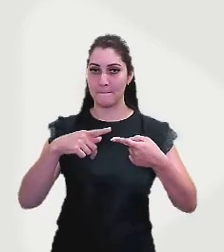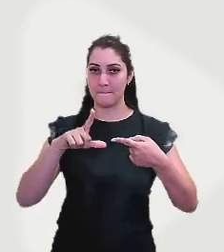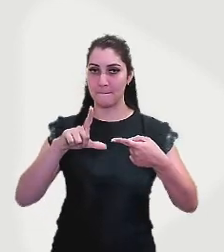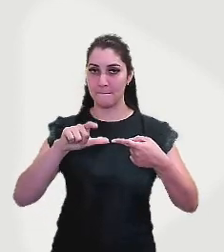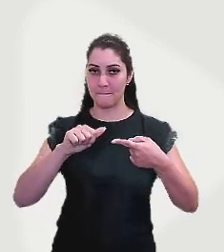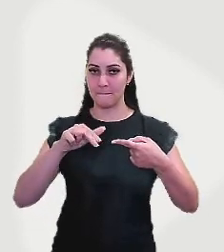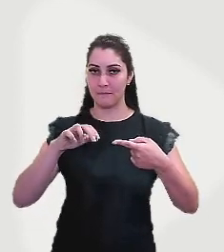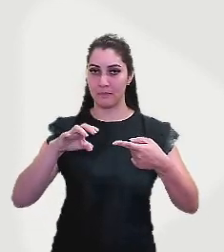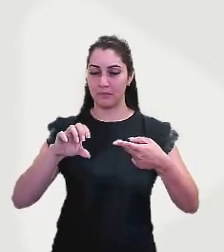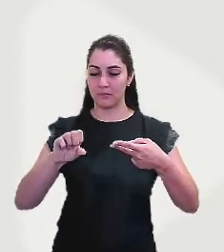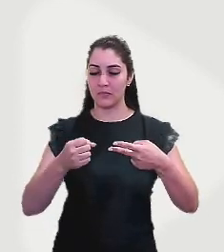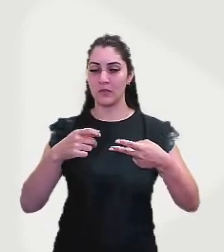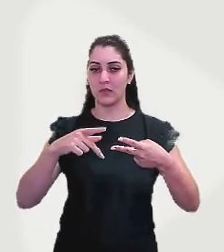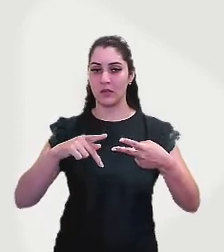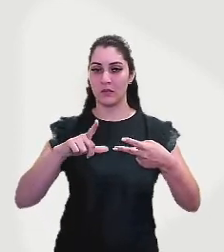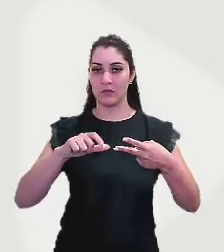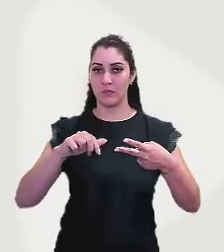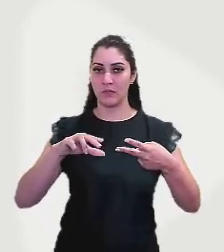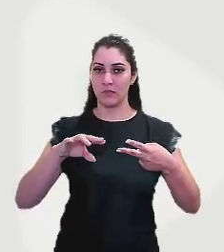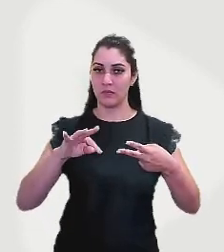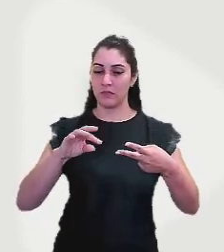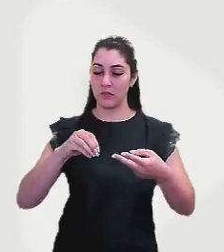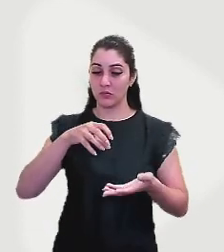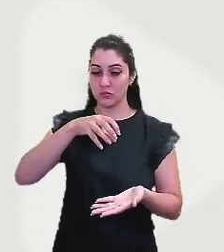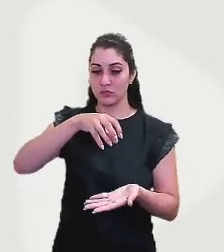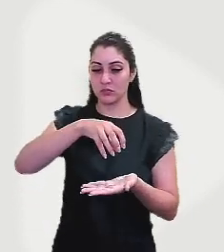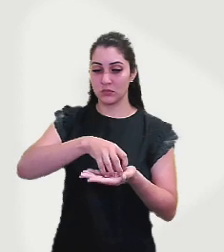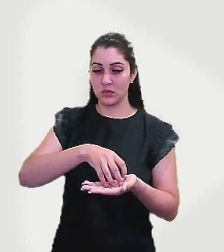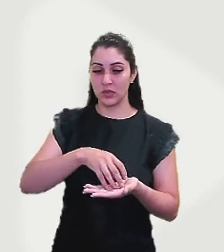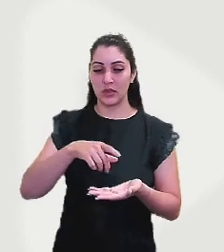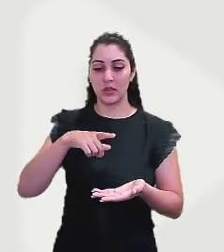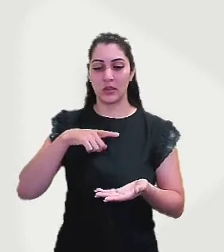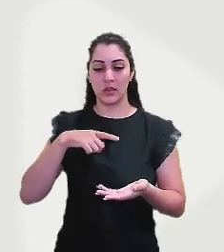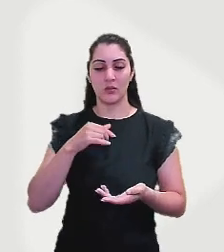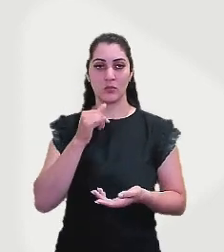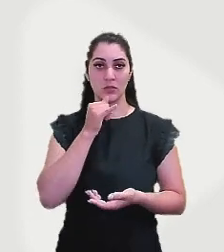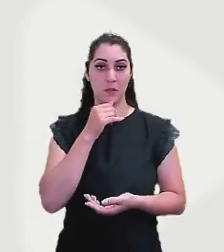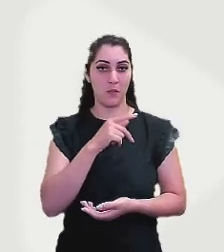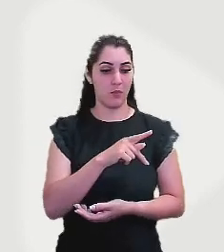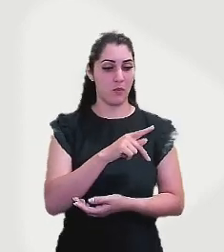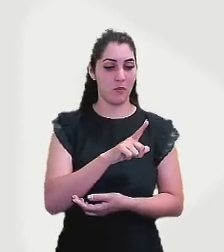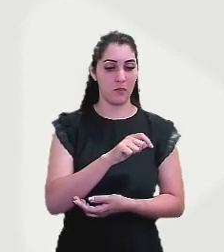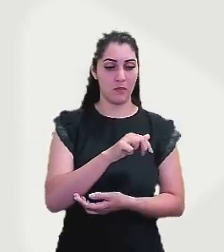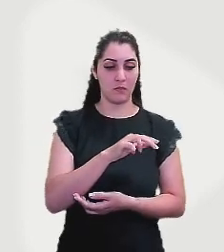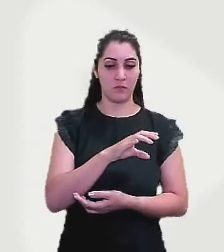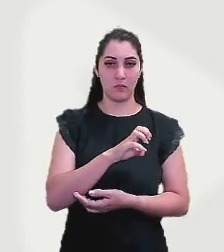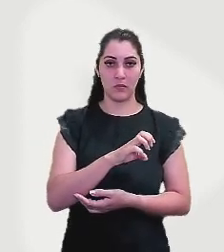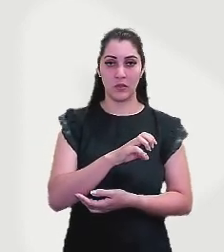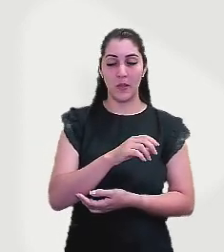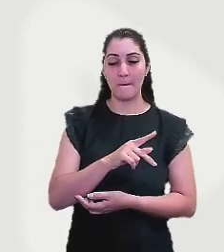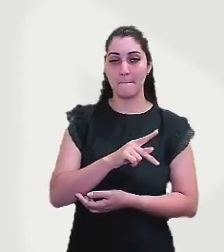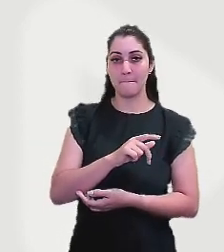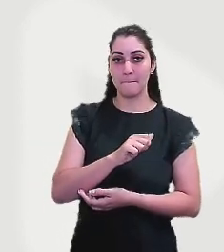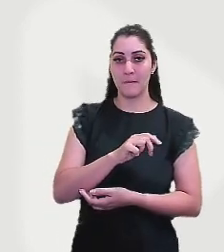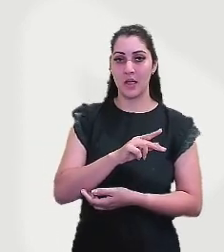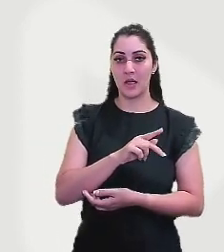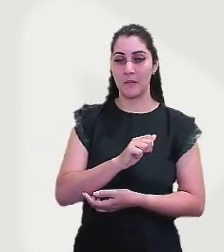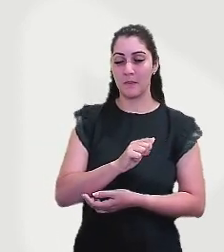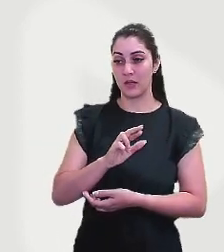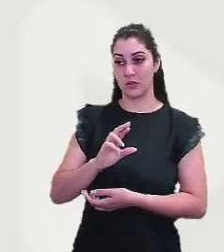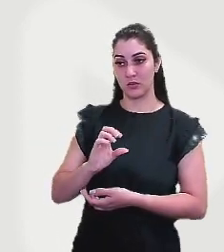ali para o Planalto Central, né? Tem as planícies do Pampa lá no, no Rio Grande do Sul.